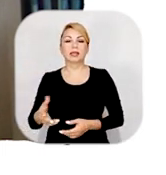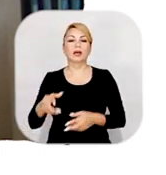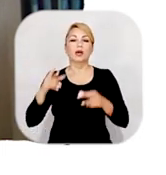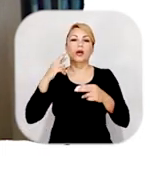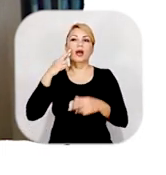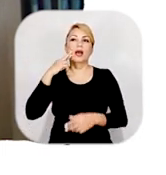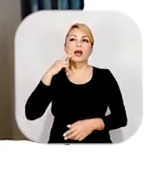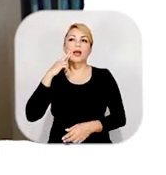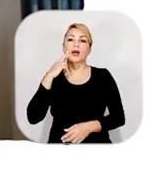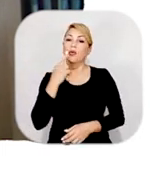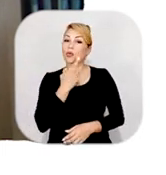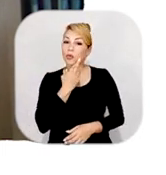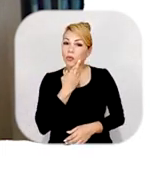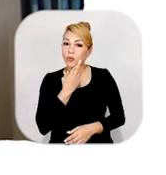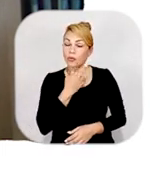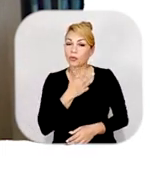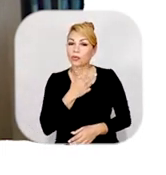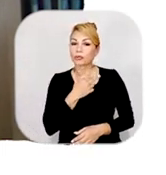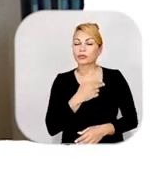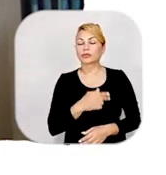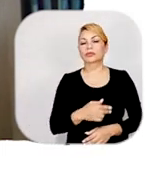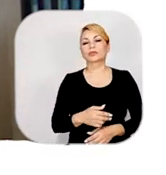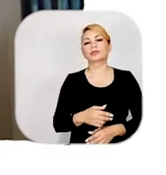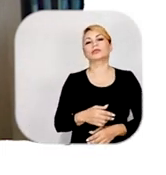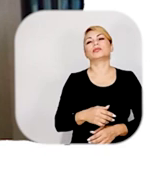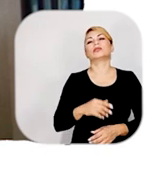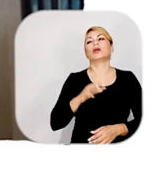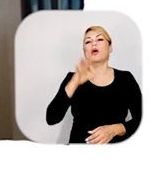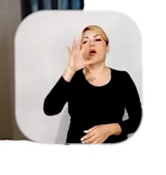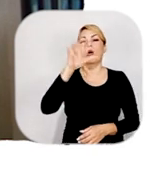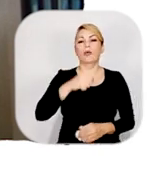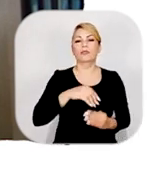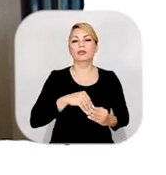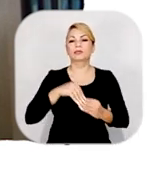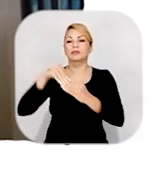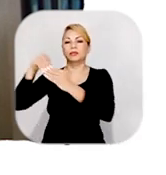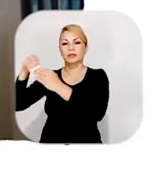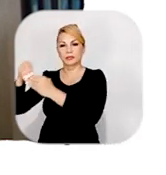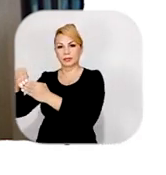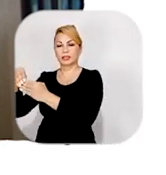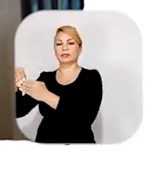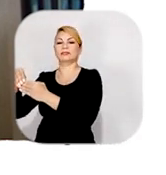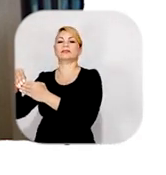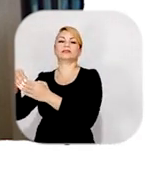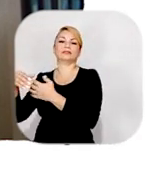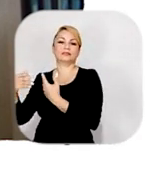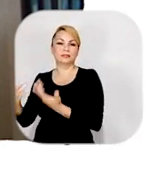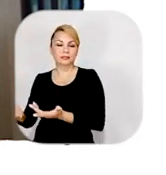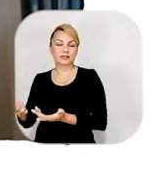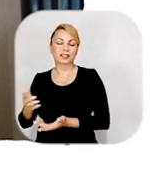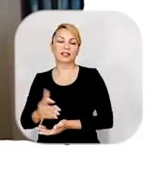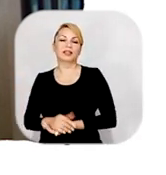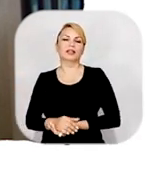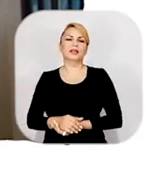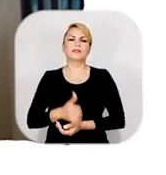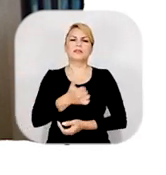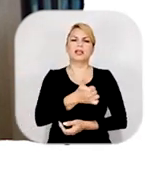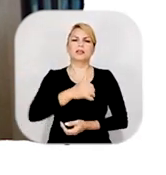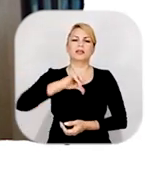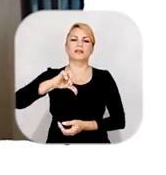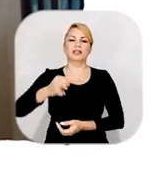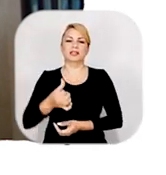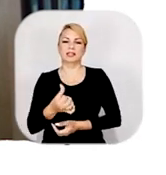da guerra, eles levaram esse acervo para São Petersburgo, né? E aí, nos anos 60, que eles retornaram, mas ficaram